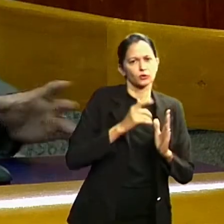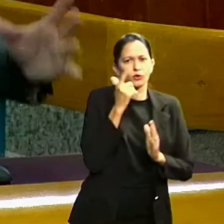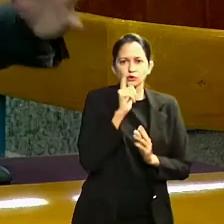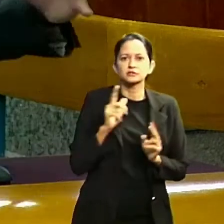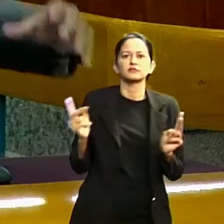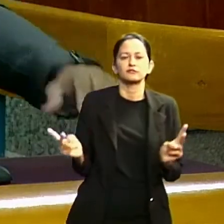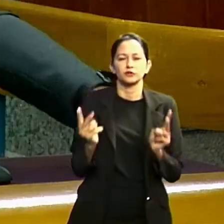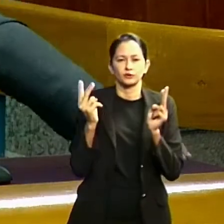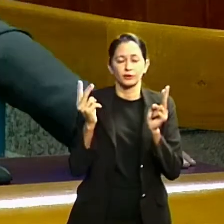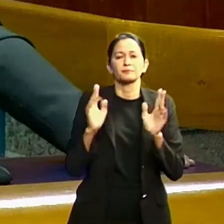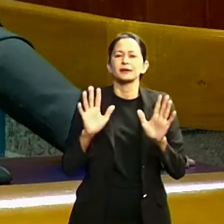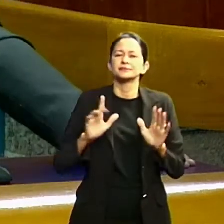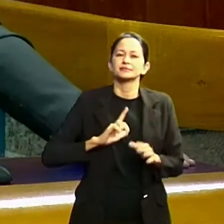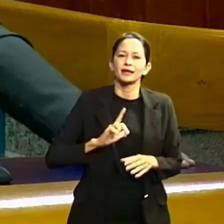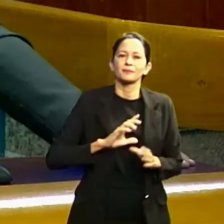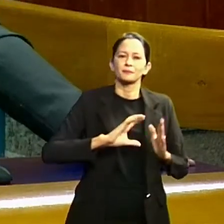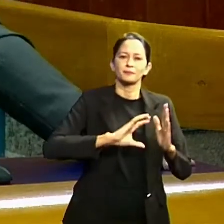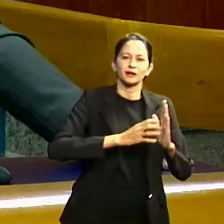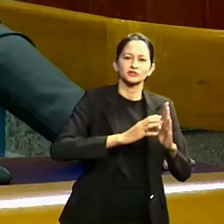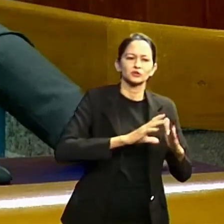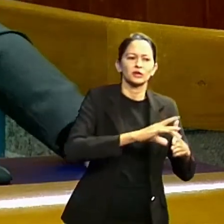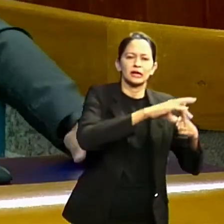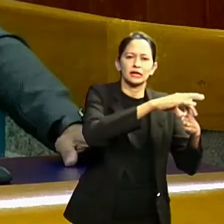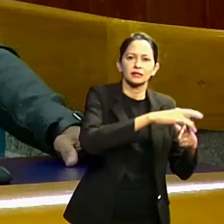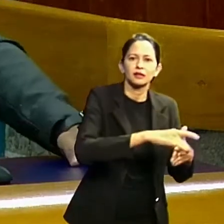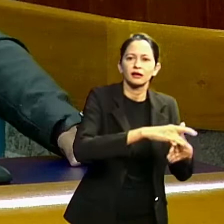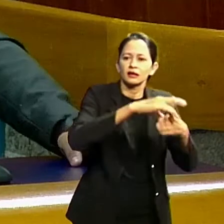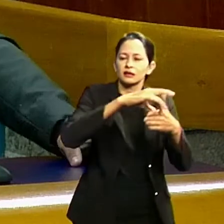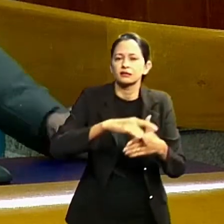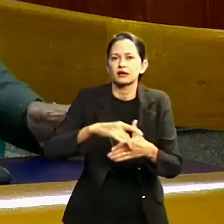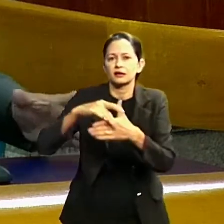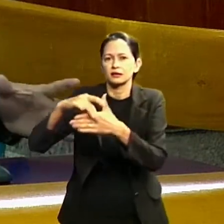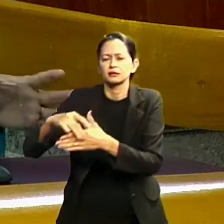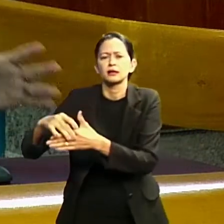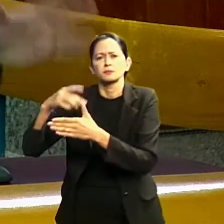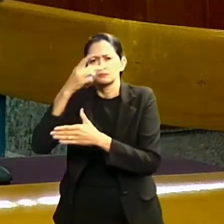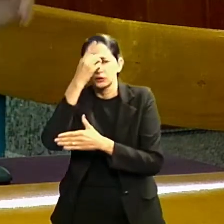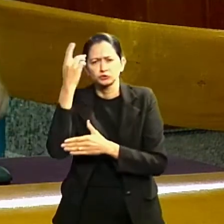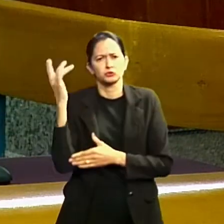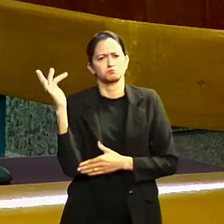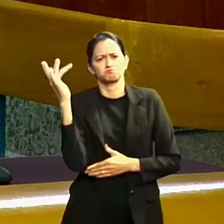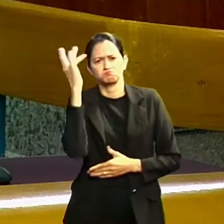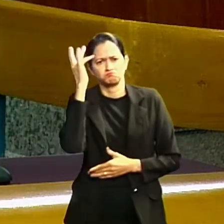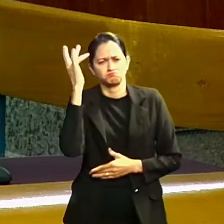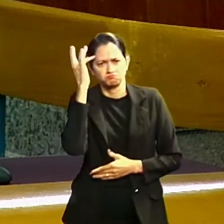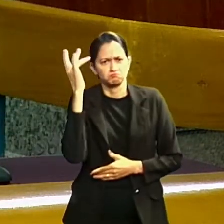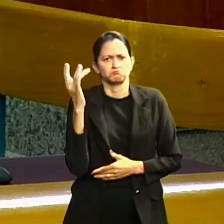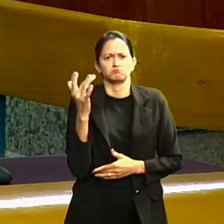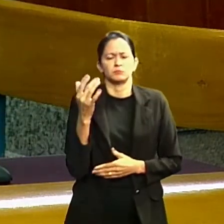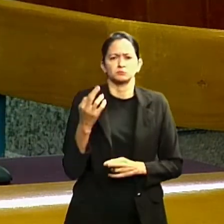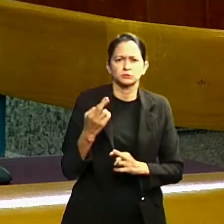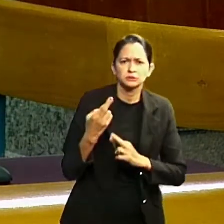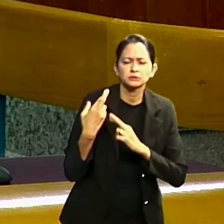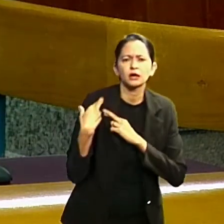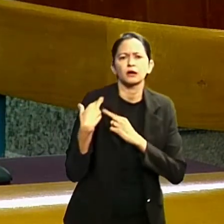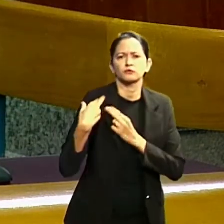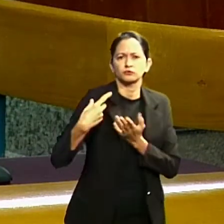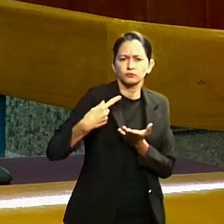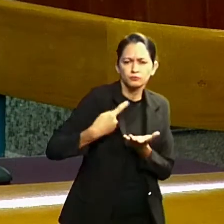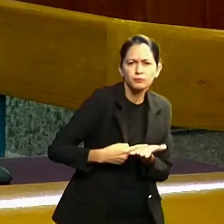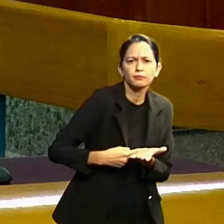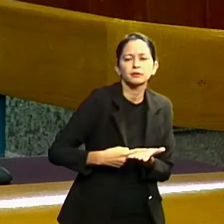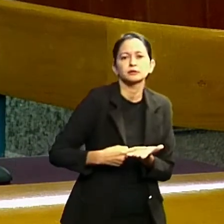existem vários líderes partidários, pessoas sérias, pessoas de boa índole, senhor presidente.